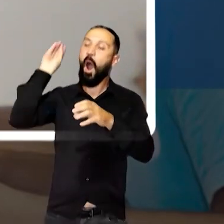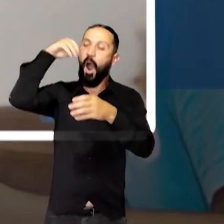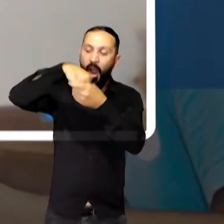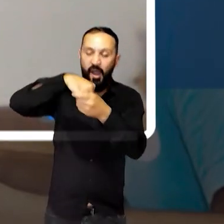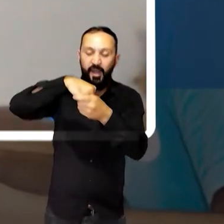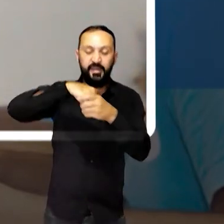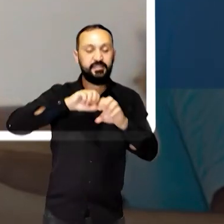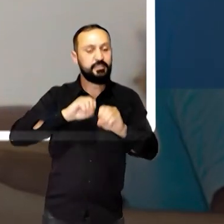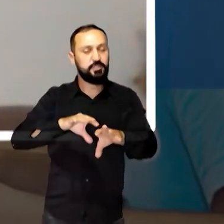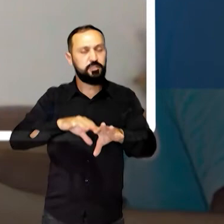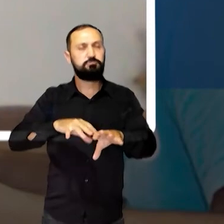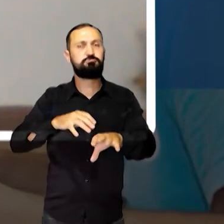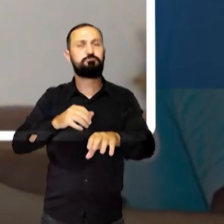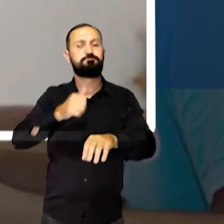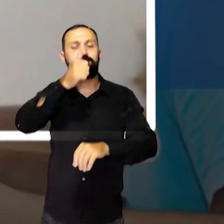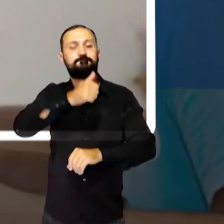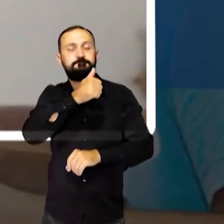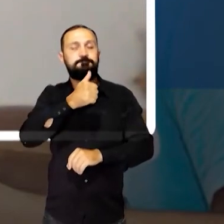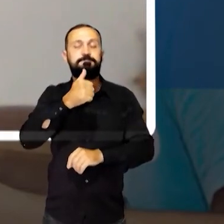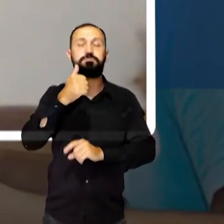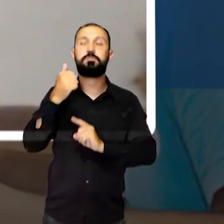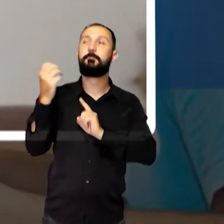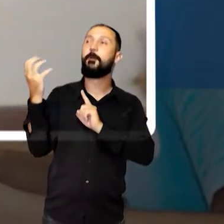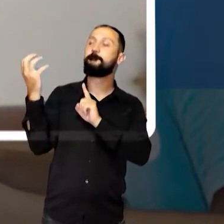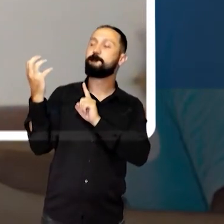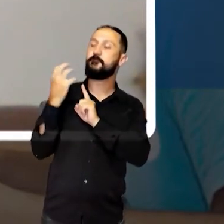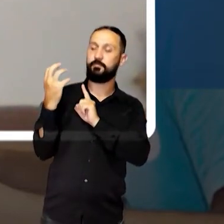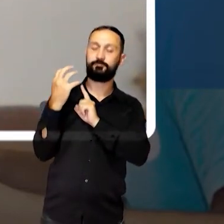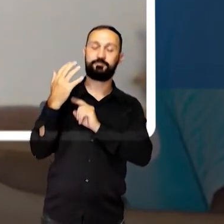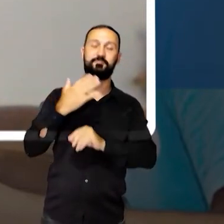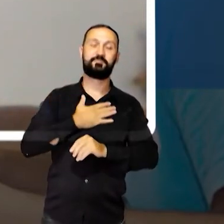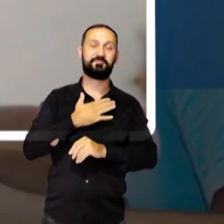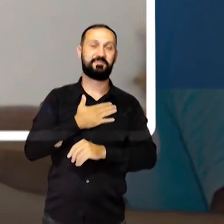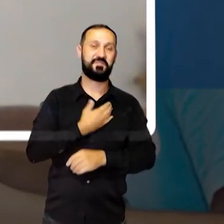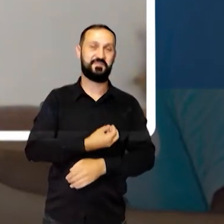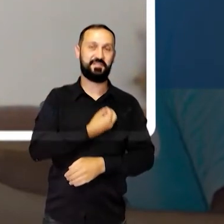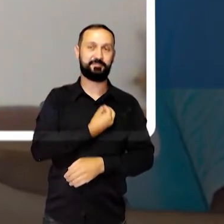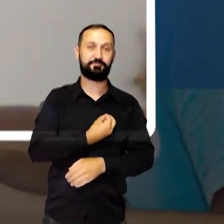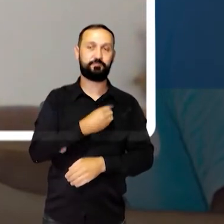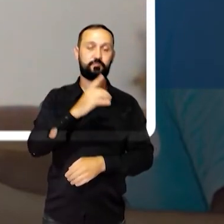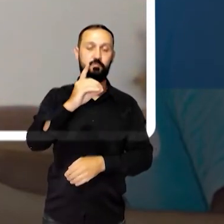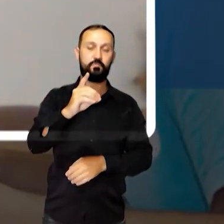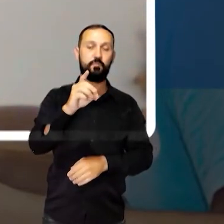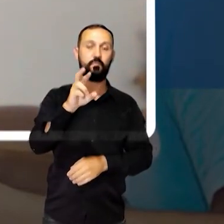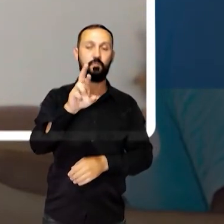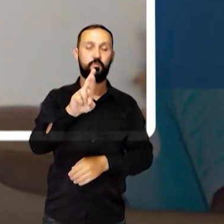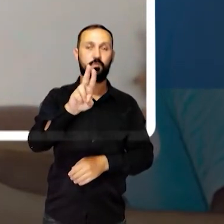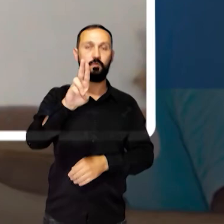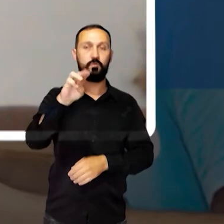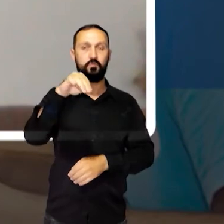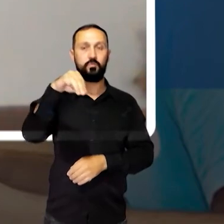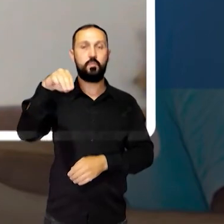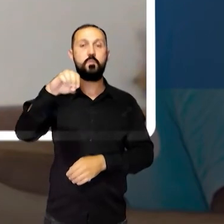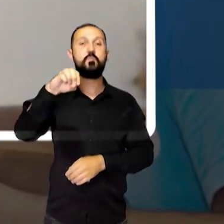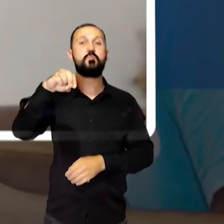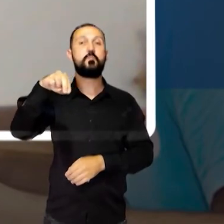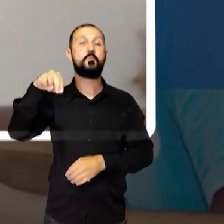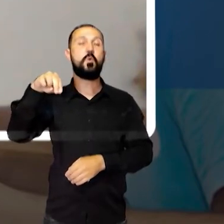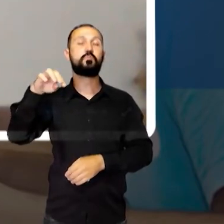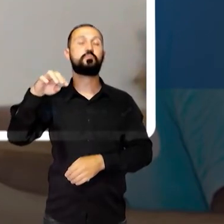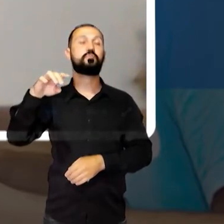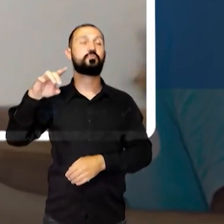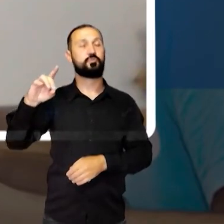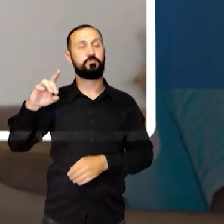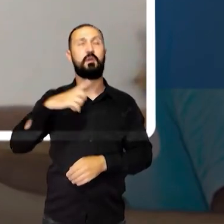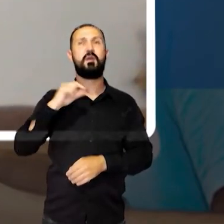na educação, uma grande inspiração para a minha vida. Drummond foi o encontro com o